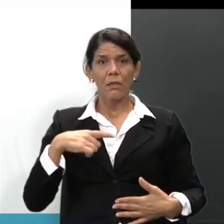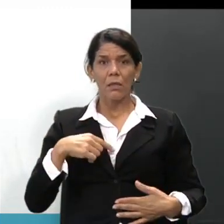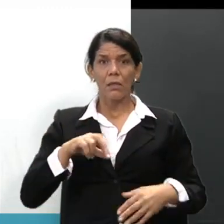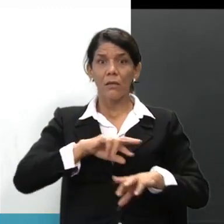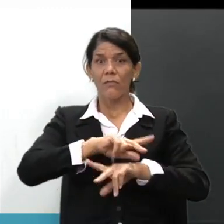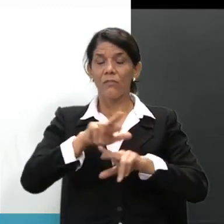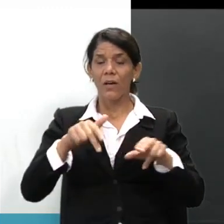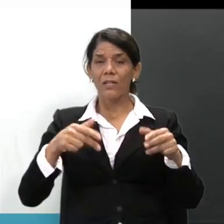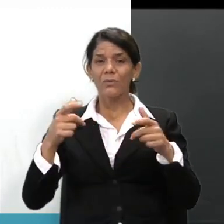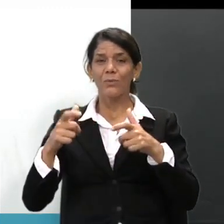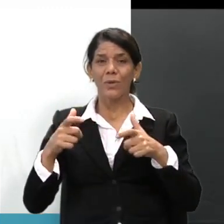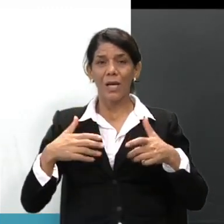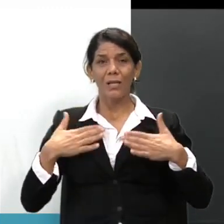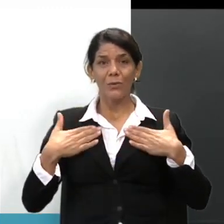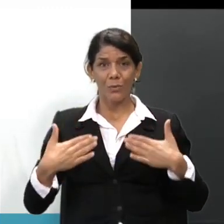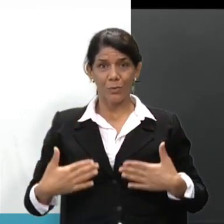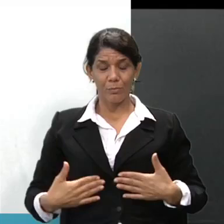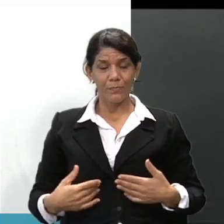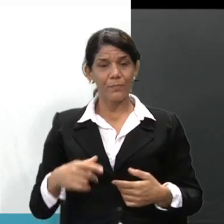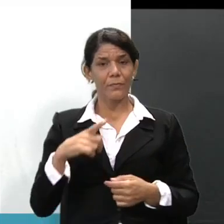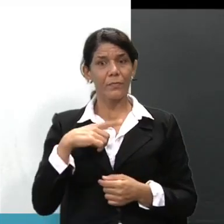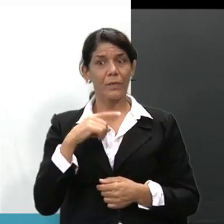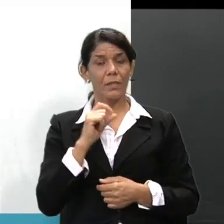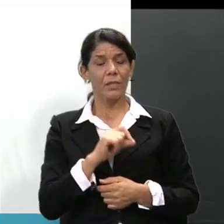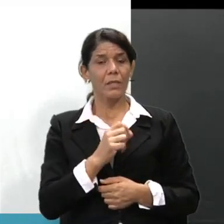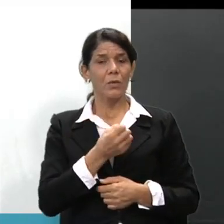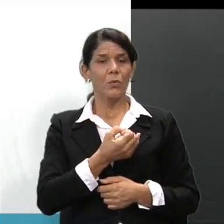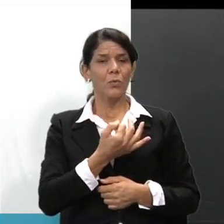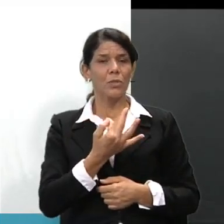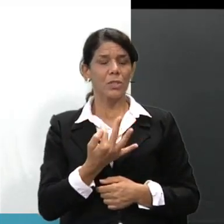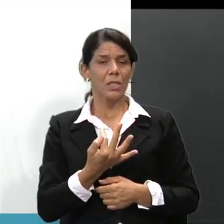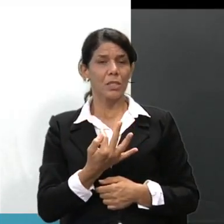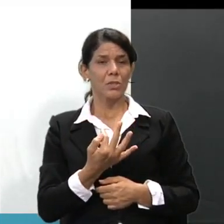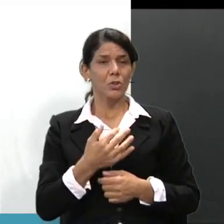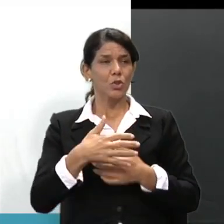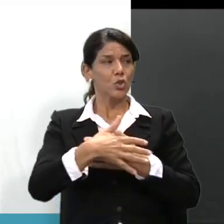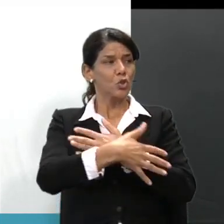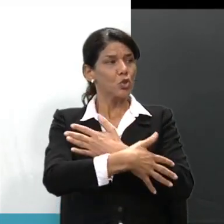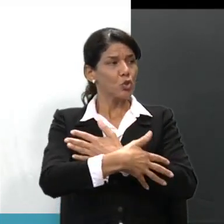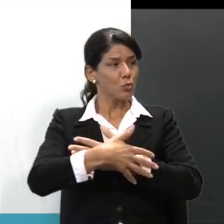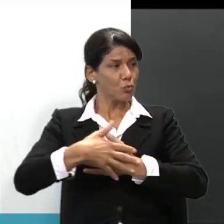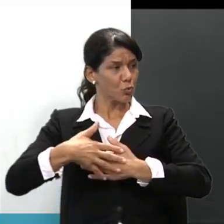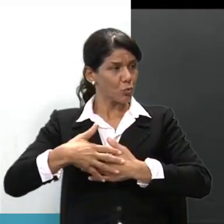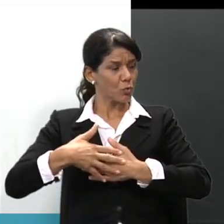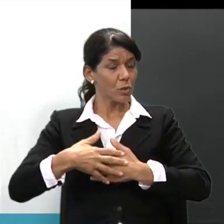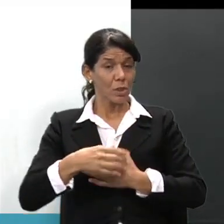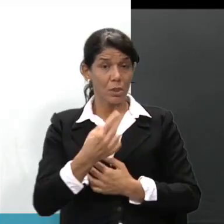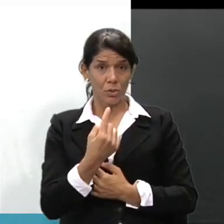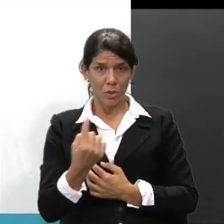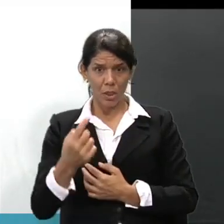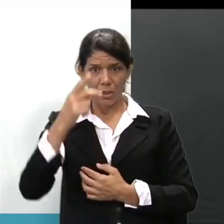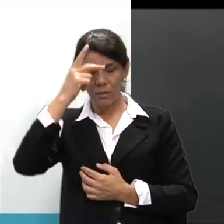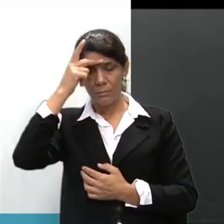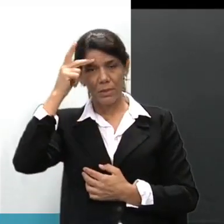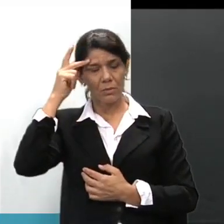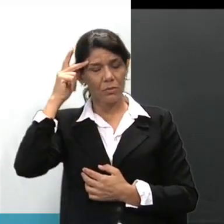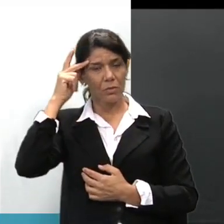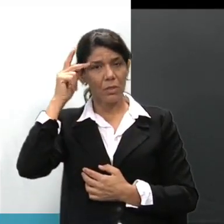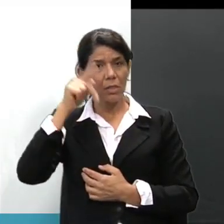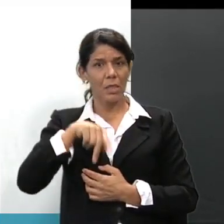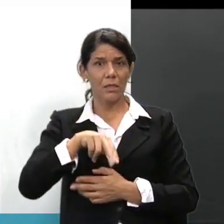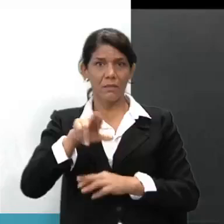etárias. E, portanto, nós temos aí que a quantidade de músculo de cada pessoa é